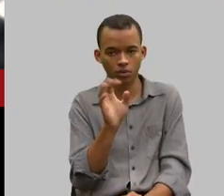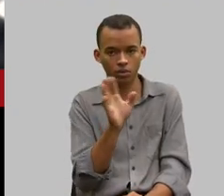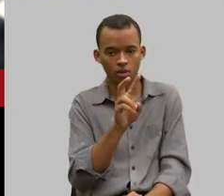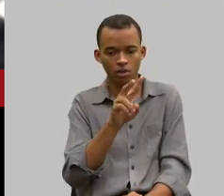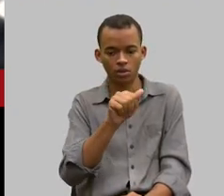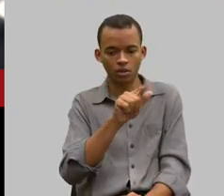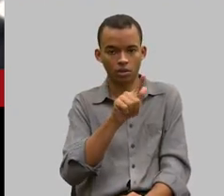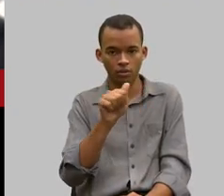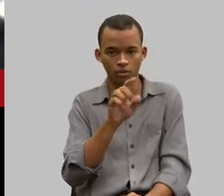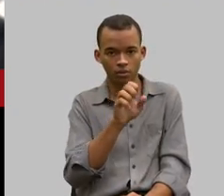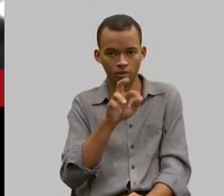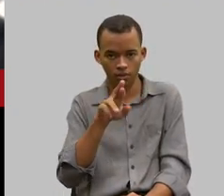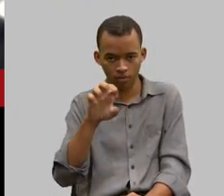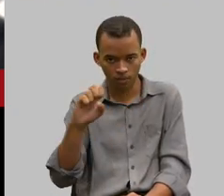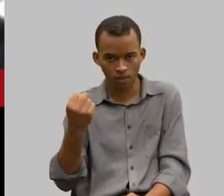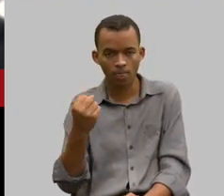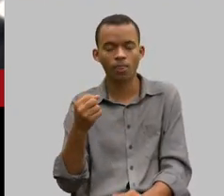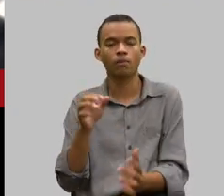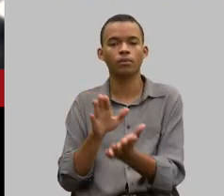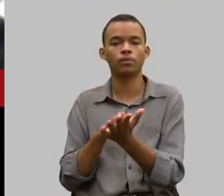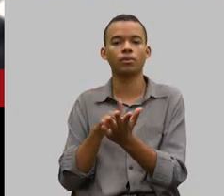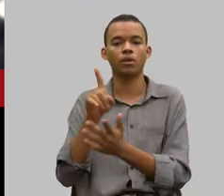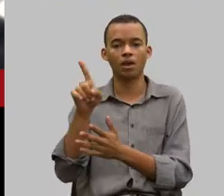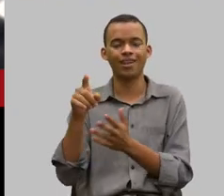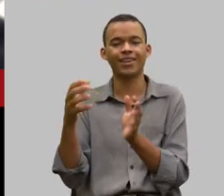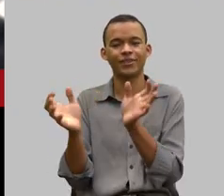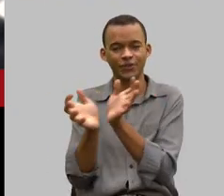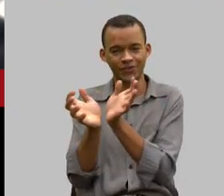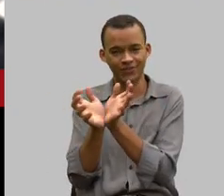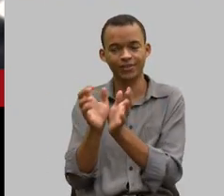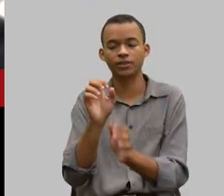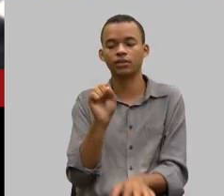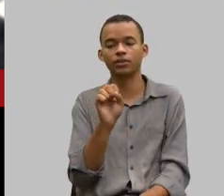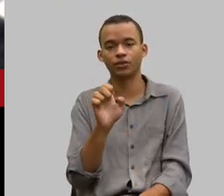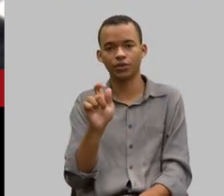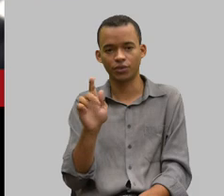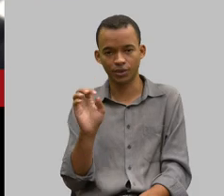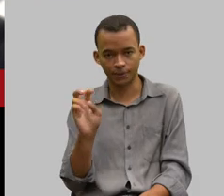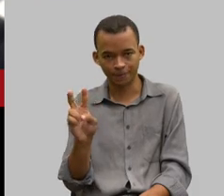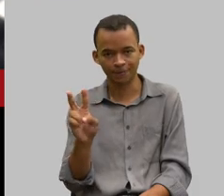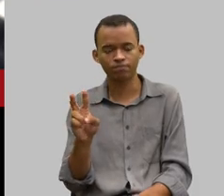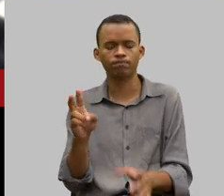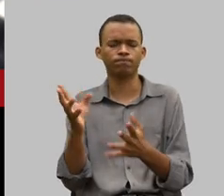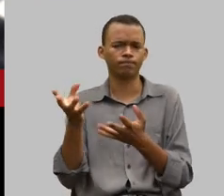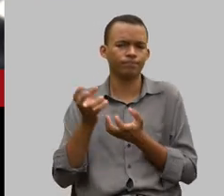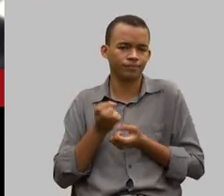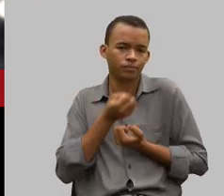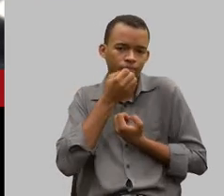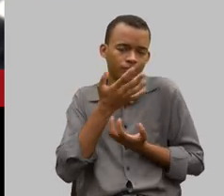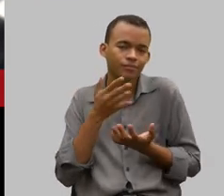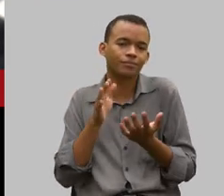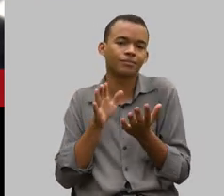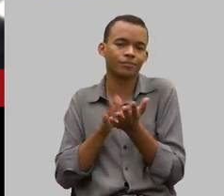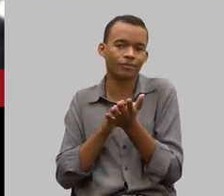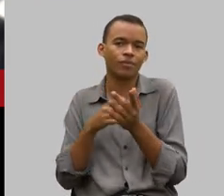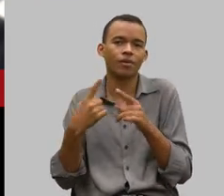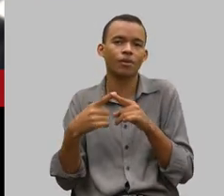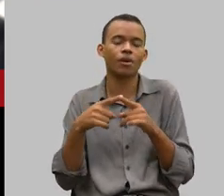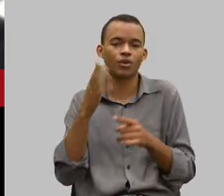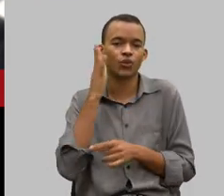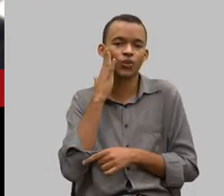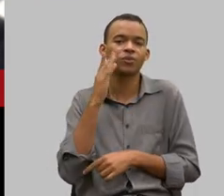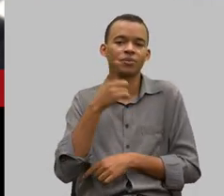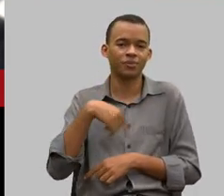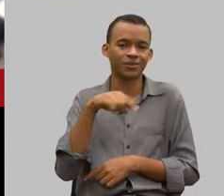da segov bem acolhedora não poderia ser diferente porque o Senhor sabe o que que nós aqui na ponta enquanto deputados